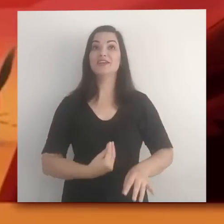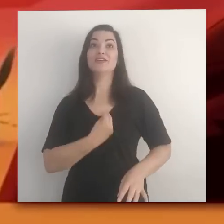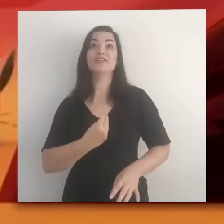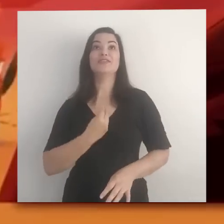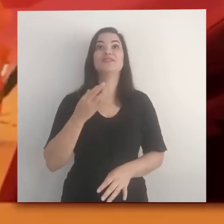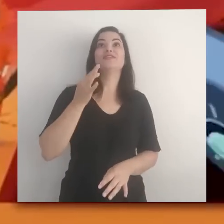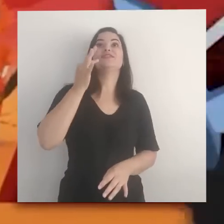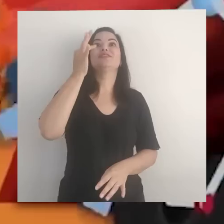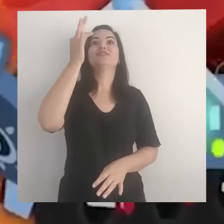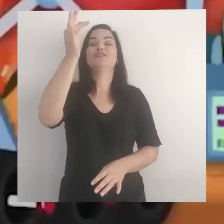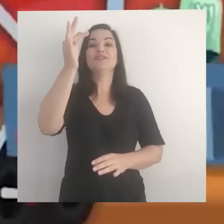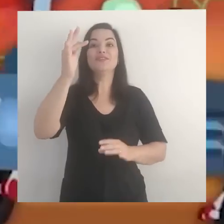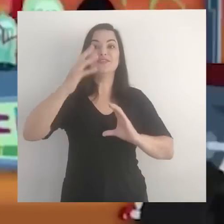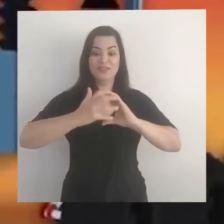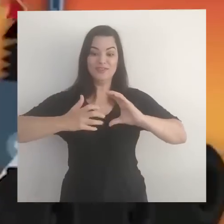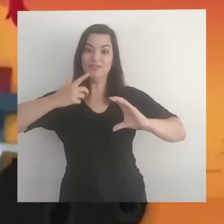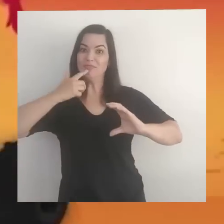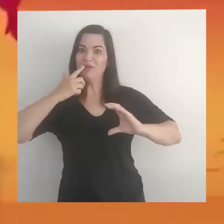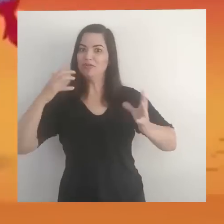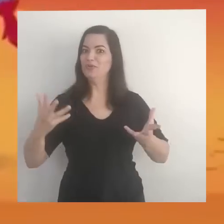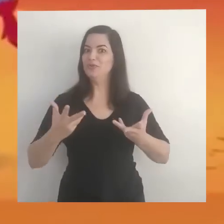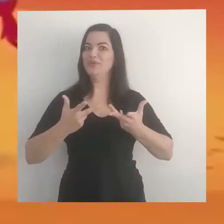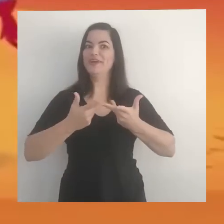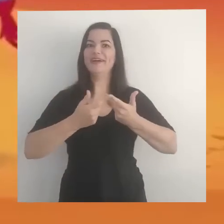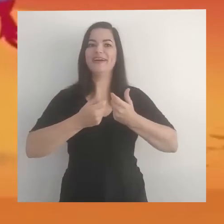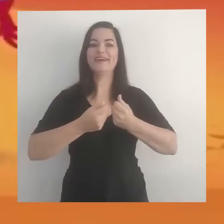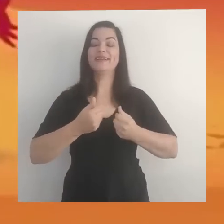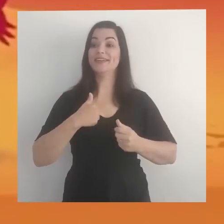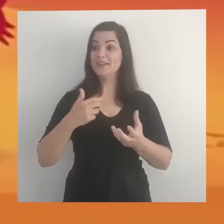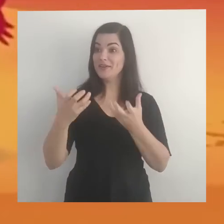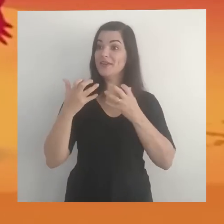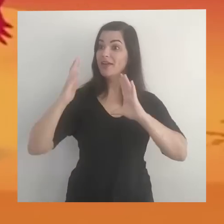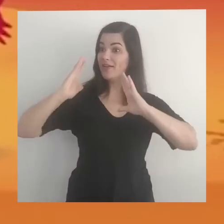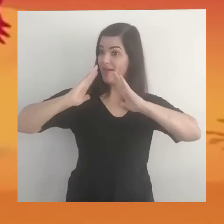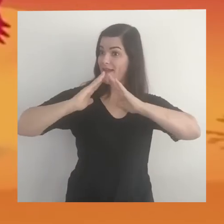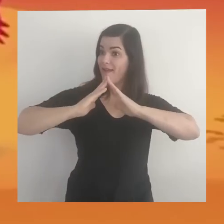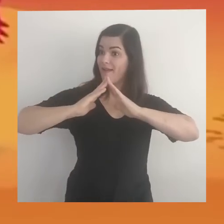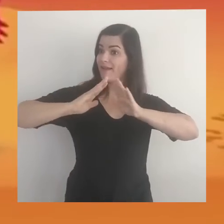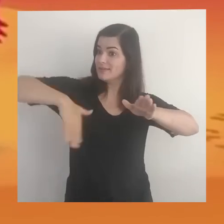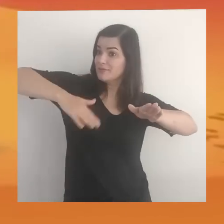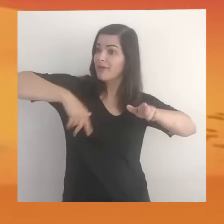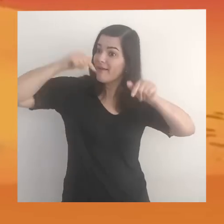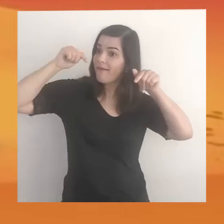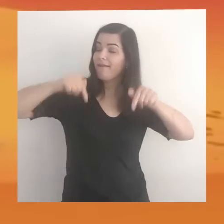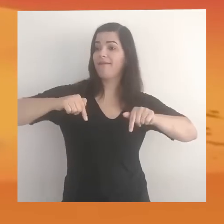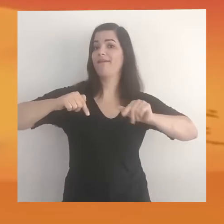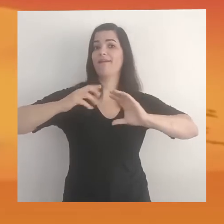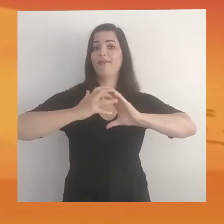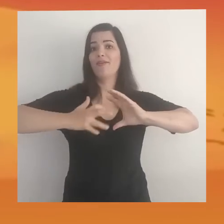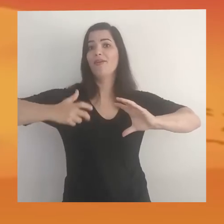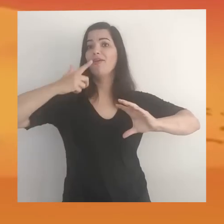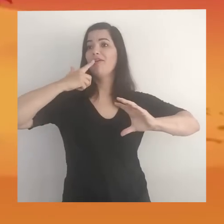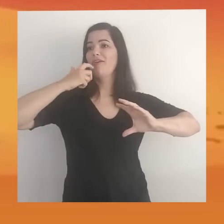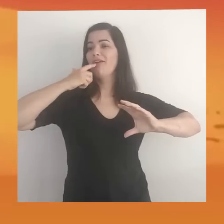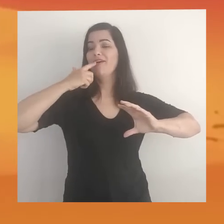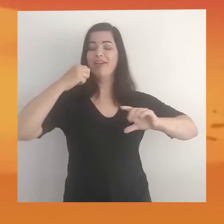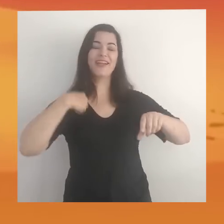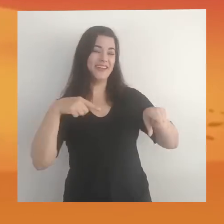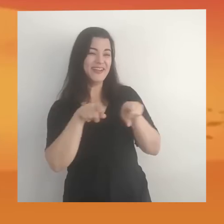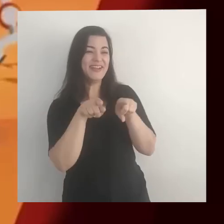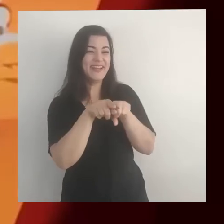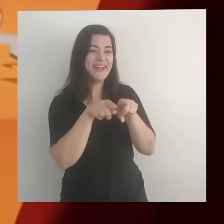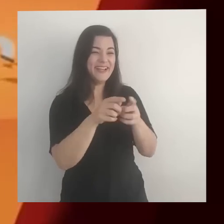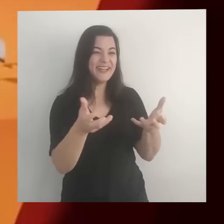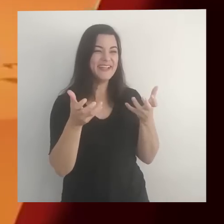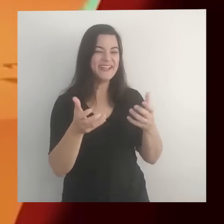ser sensacional. Eu quero uma casa de praia em Marte. Eu também, Júpiter.